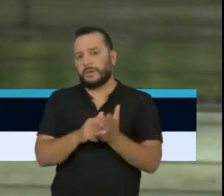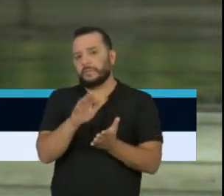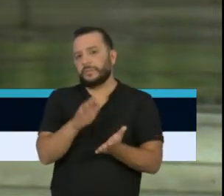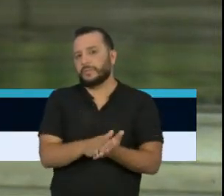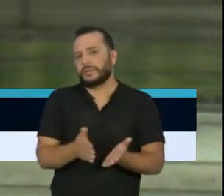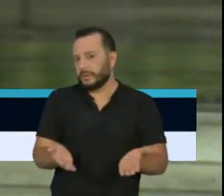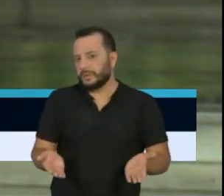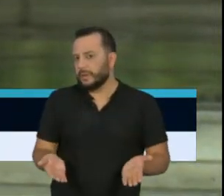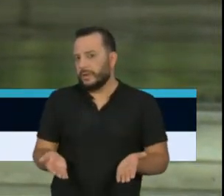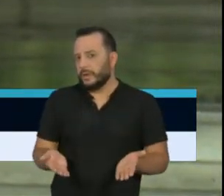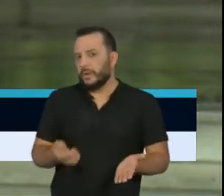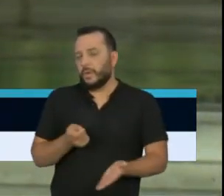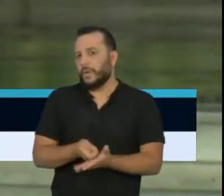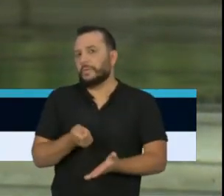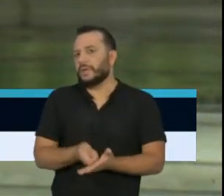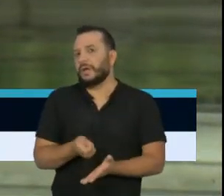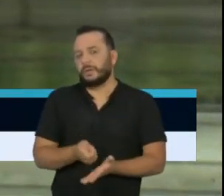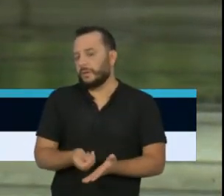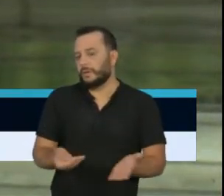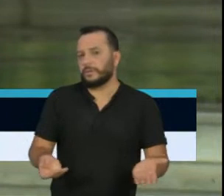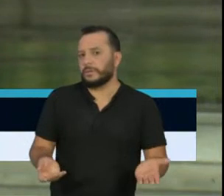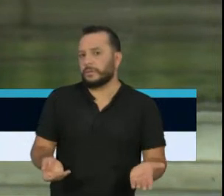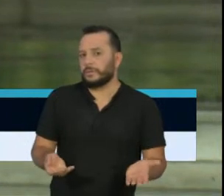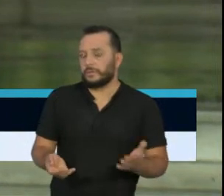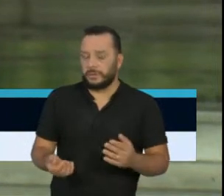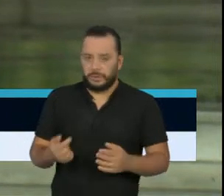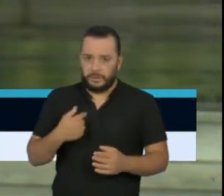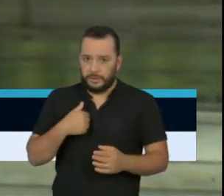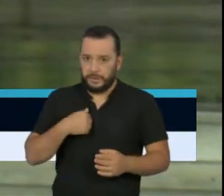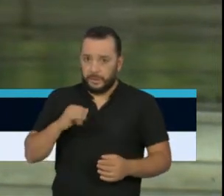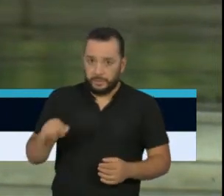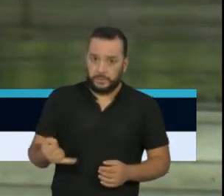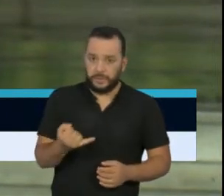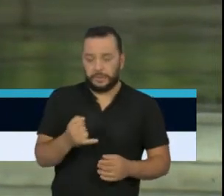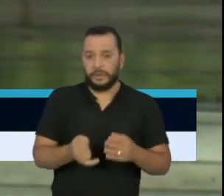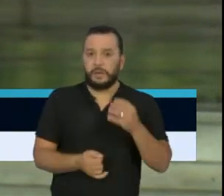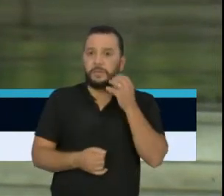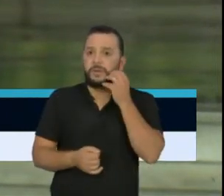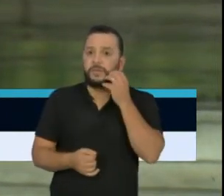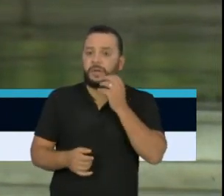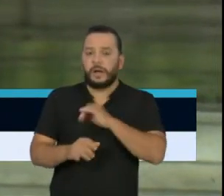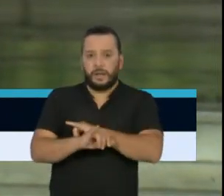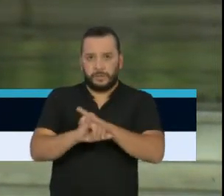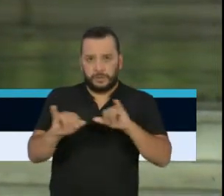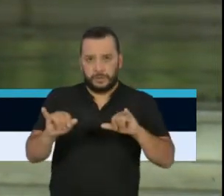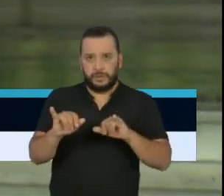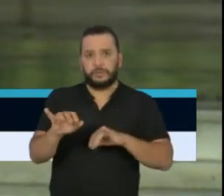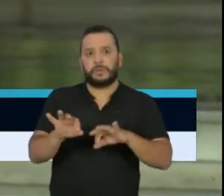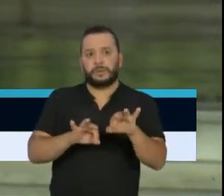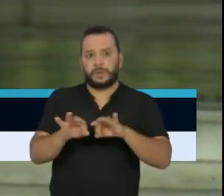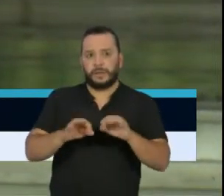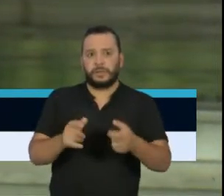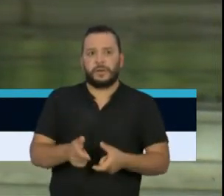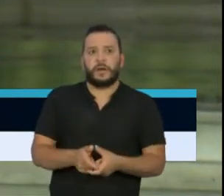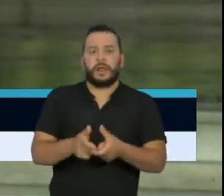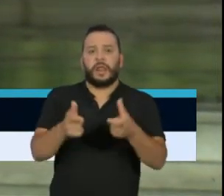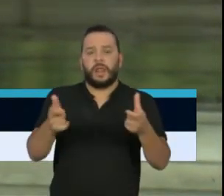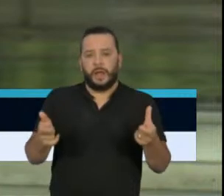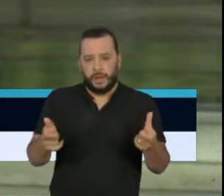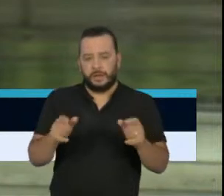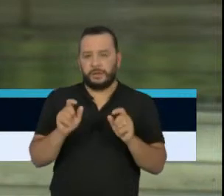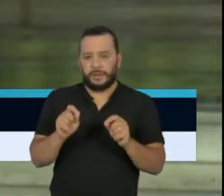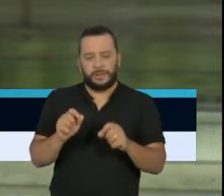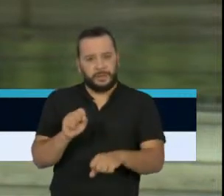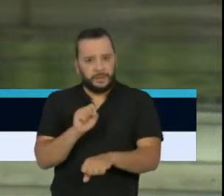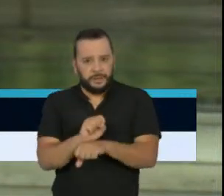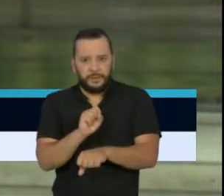tornar a medida mais obrigatória? E vou aproveitar, o prefeito ele anunciou esse plano amplo, né,